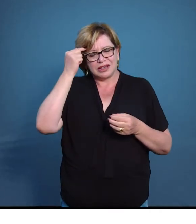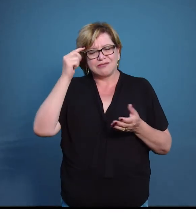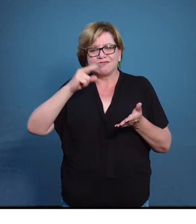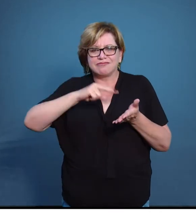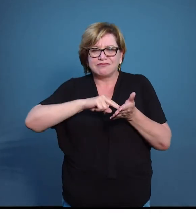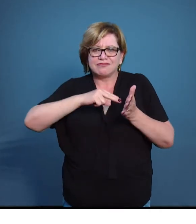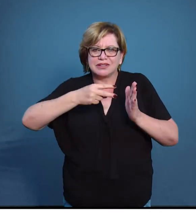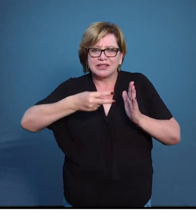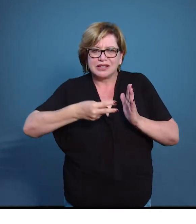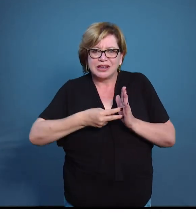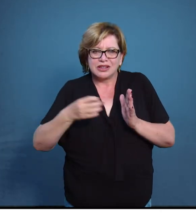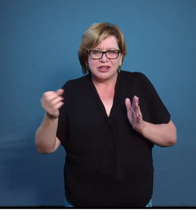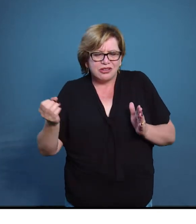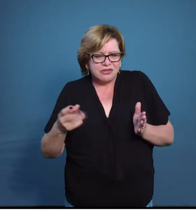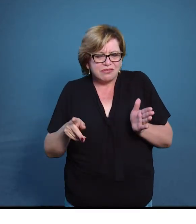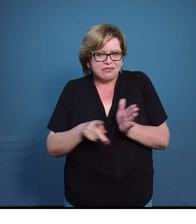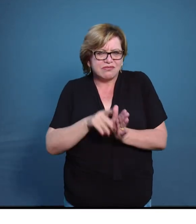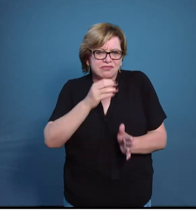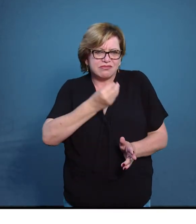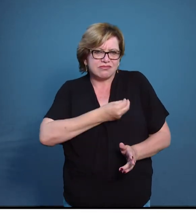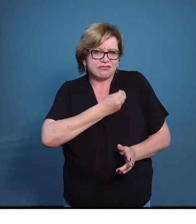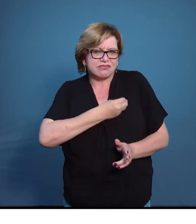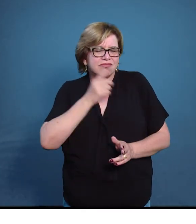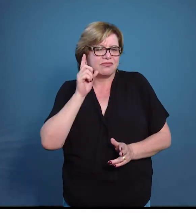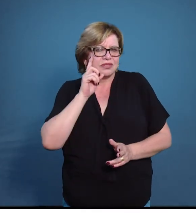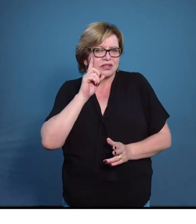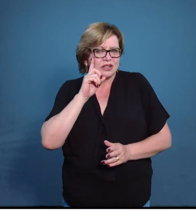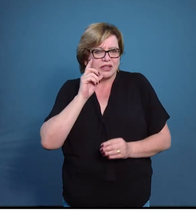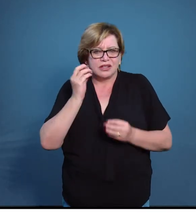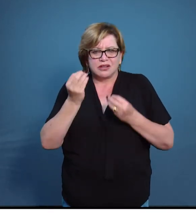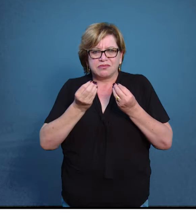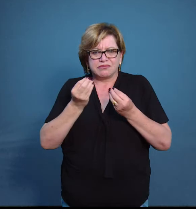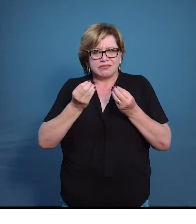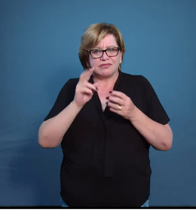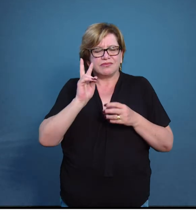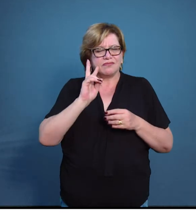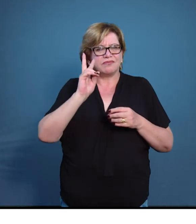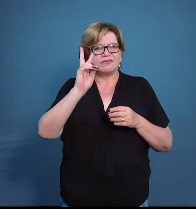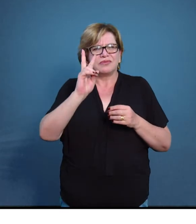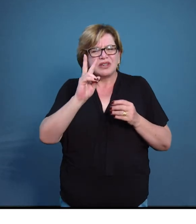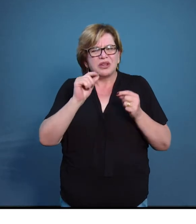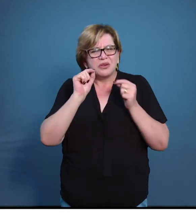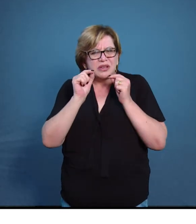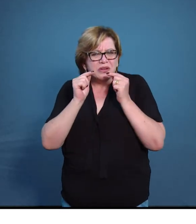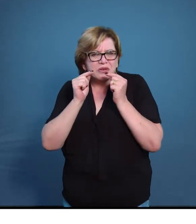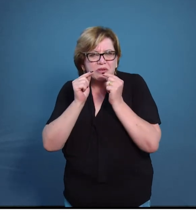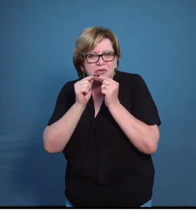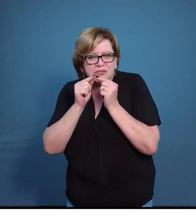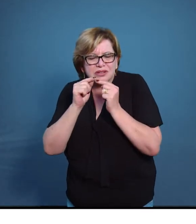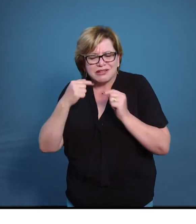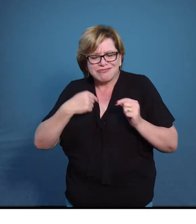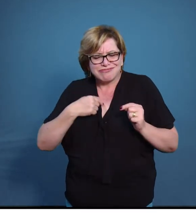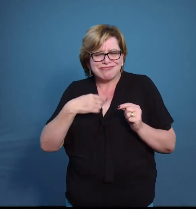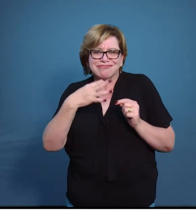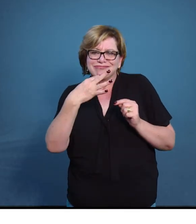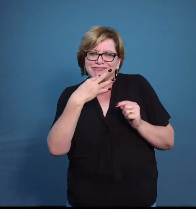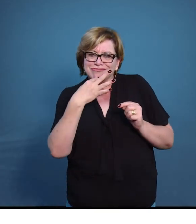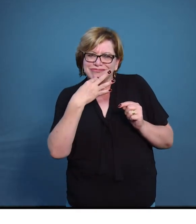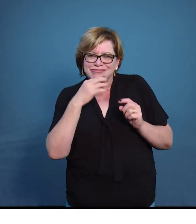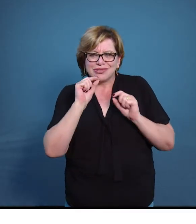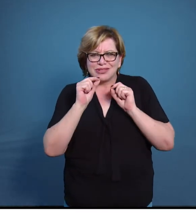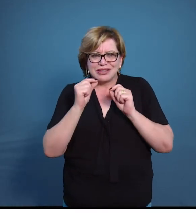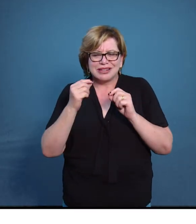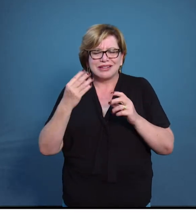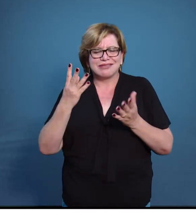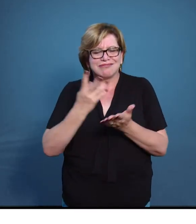ressignificações a partir do cotidiano. Então, você pode aproximar os elementos desta obra a elementos que você conhece, a elementos do seu dia a